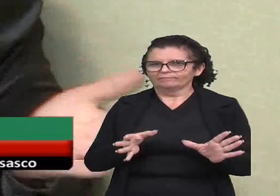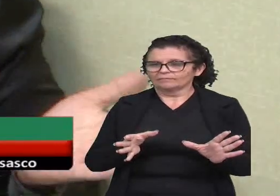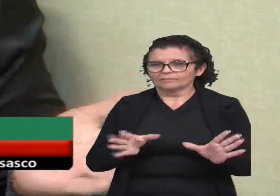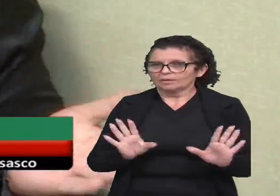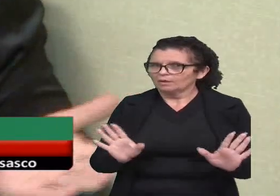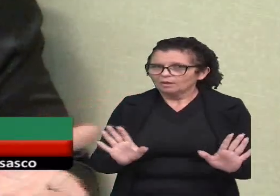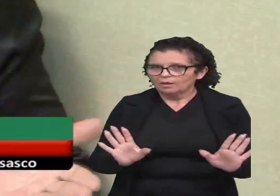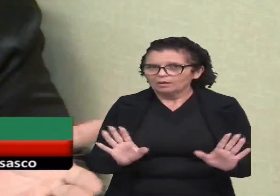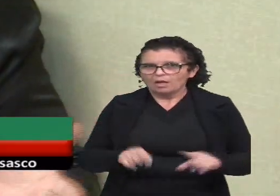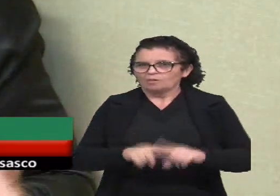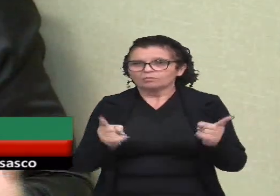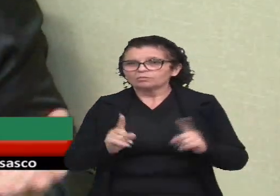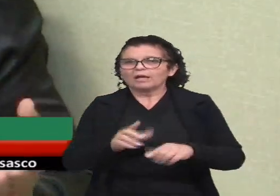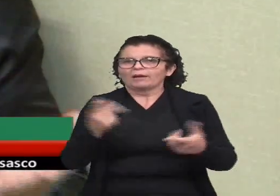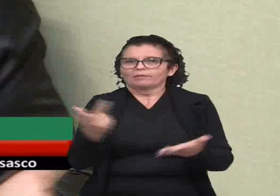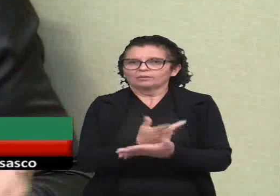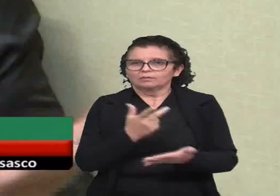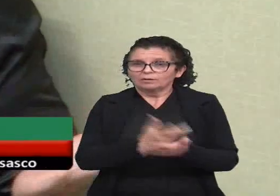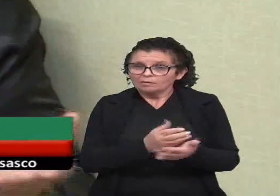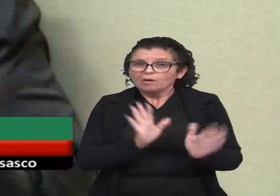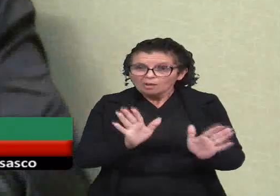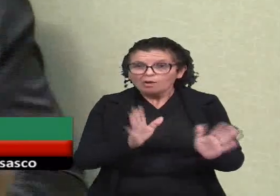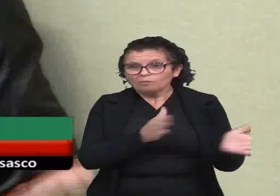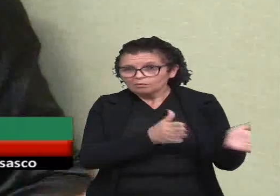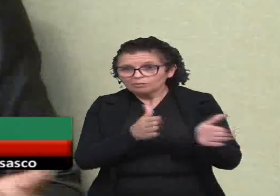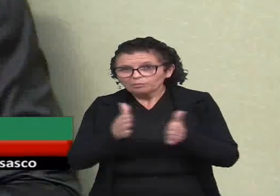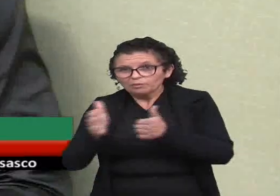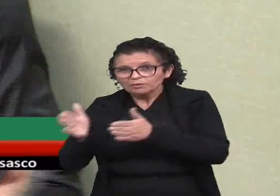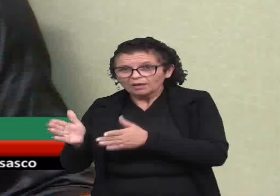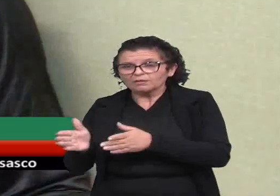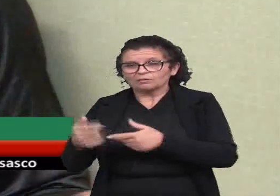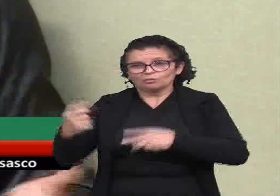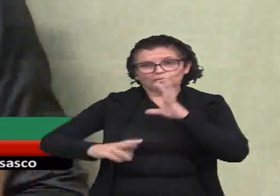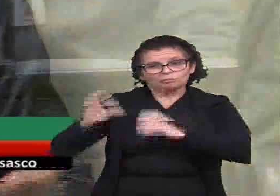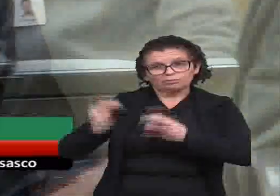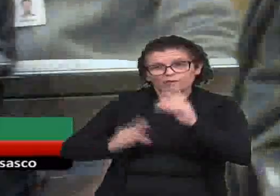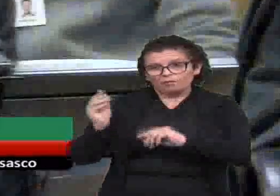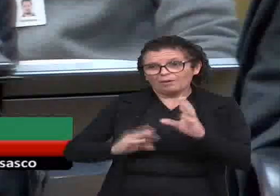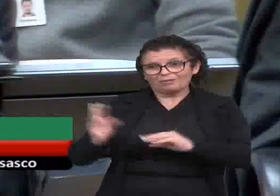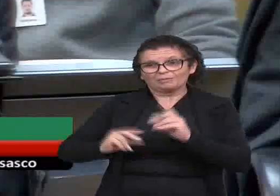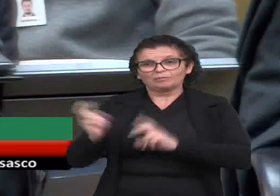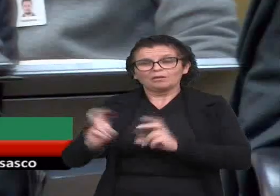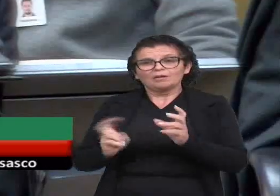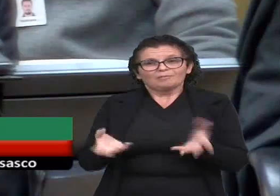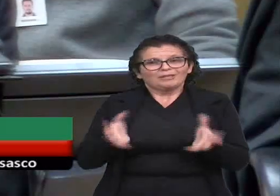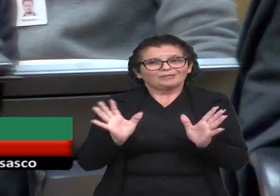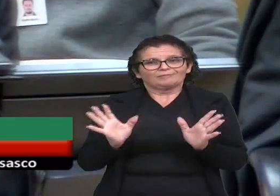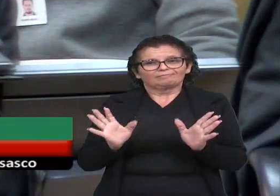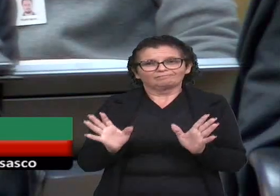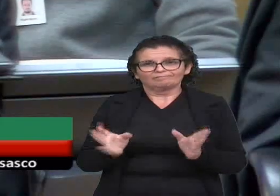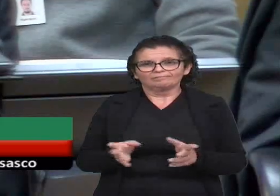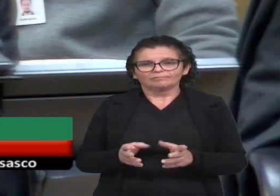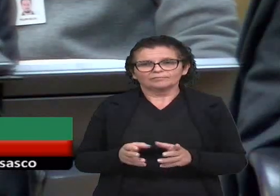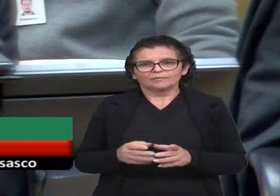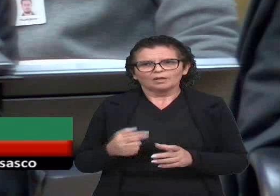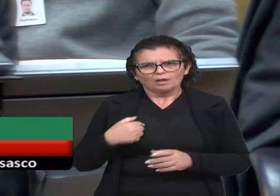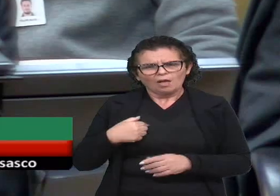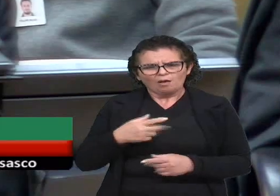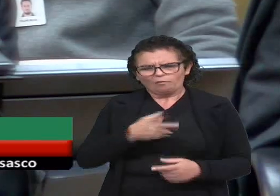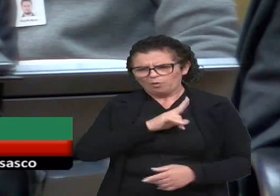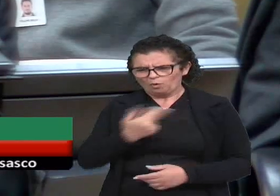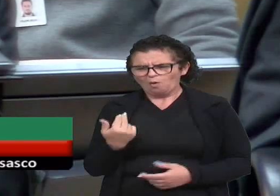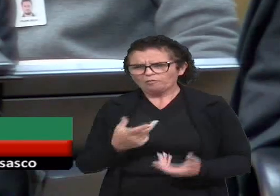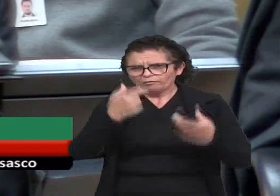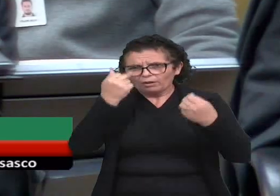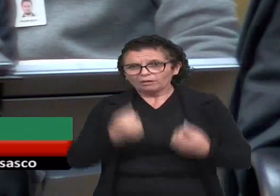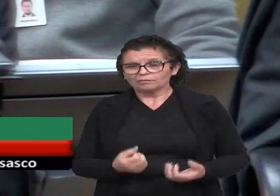Não, eu fui citado. Emerson, nós estamos no processo de discussão de matéria aqui. Coloca seu nome aí e vamos discutir. A gente precisa finalizar aqui, porque eu fui citado. E